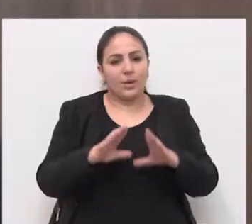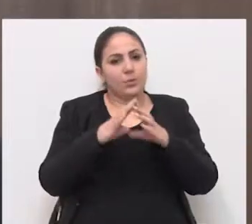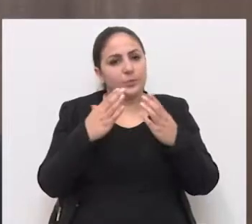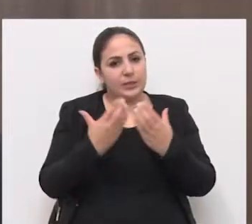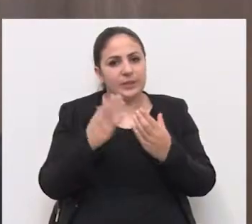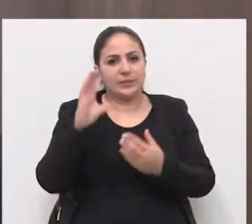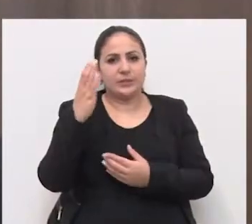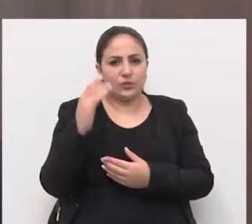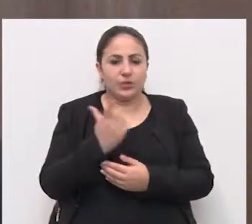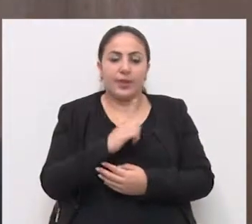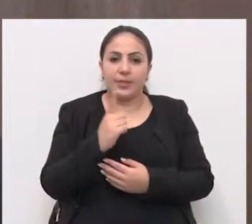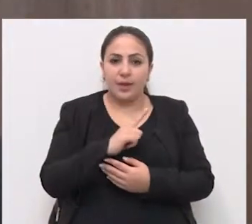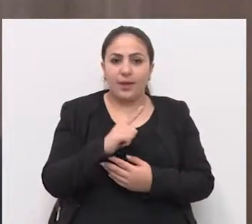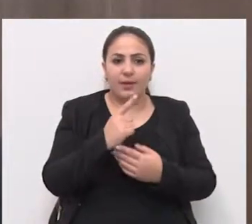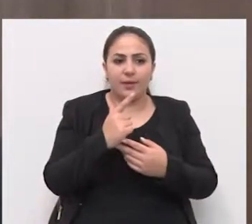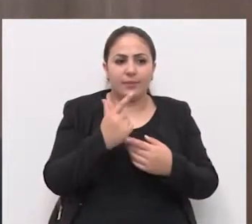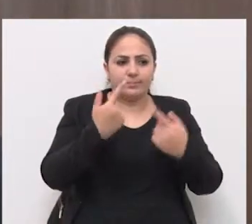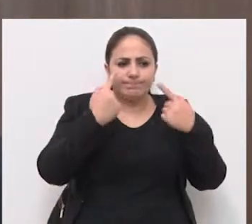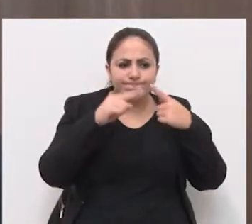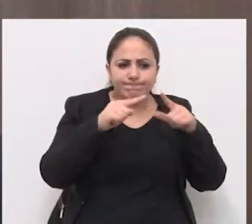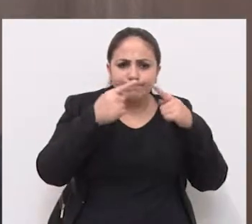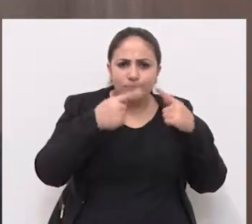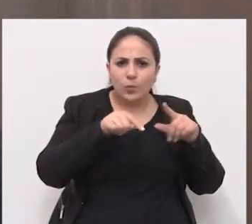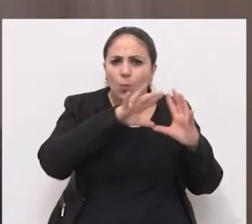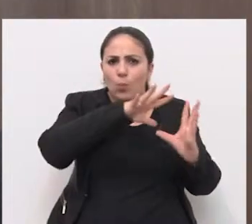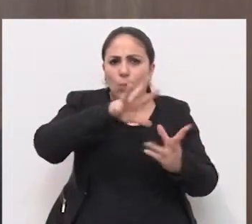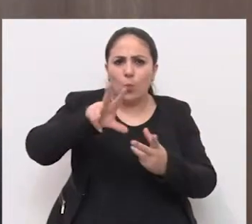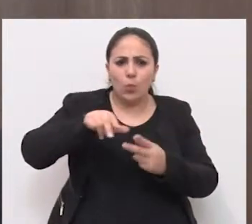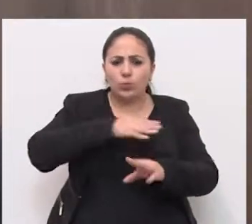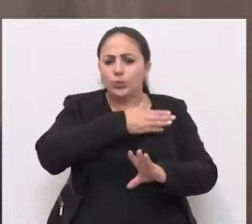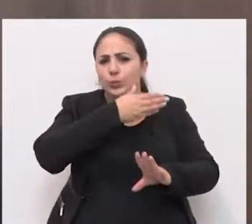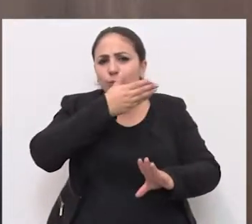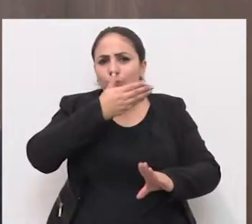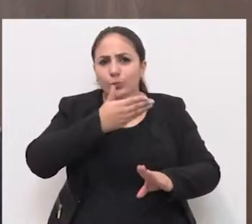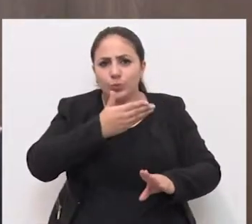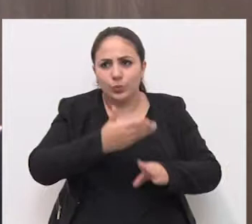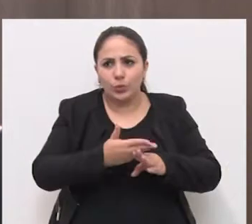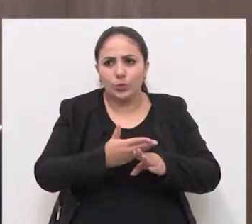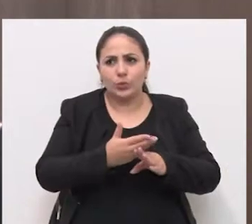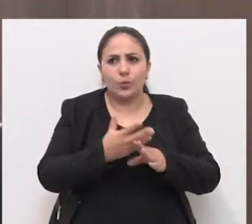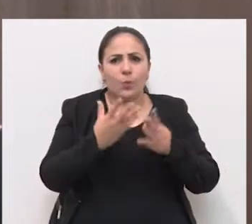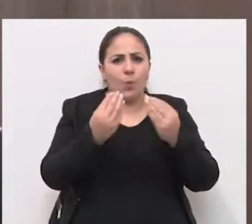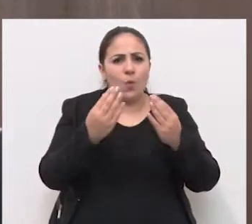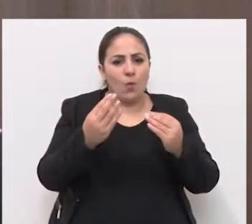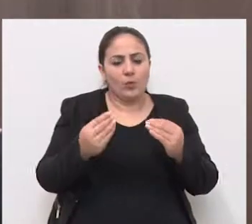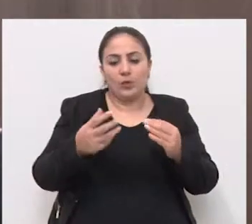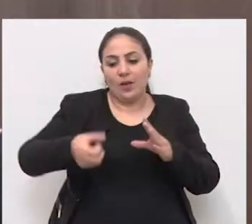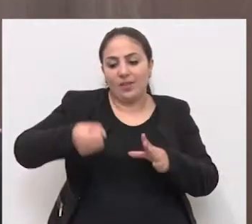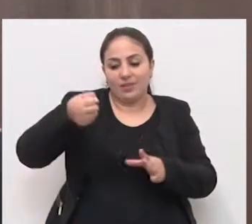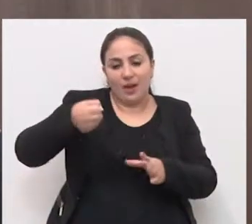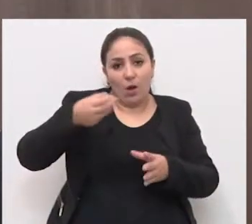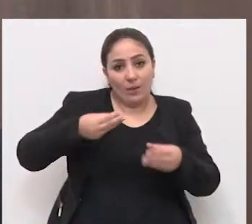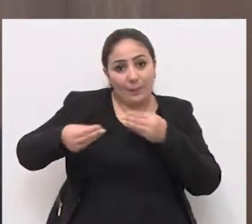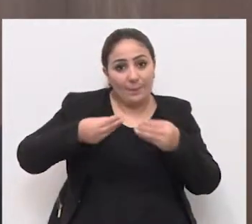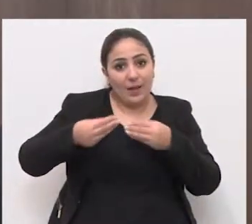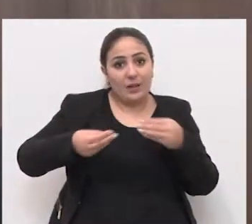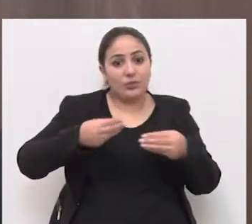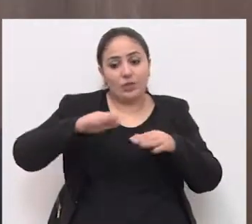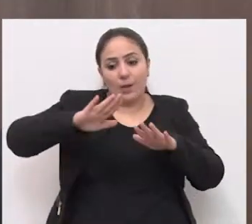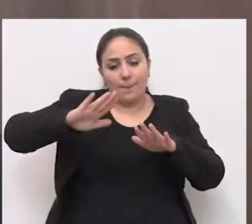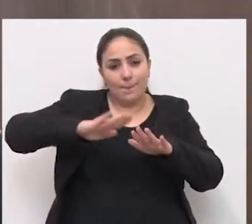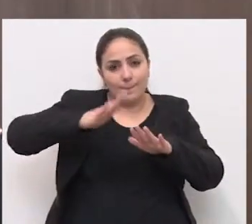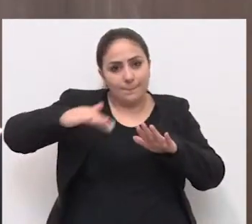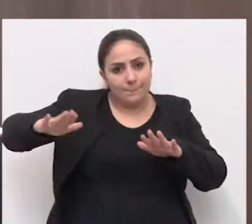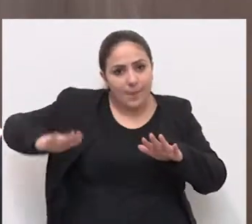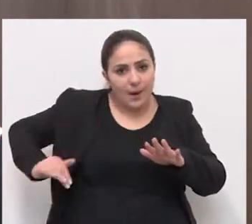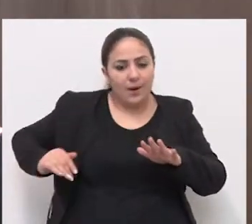A comunidade científica tem denunciado no mundo inteiro o excessivo acúmulo de sacolas plásticas